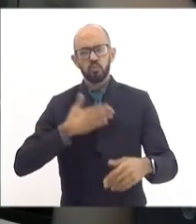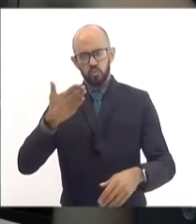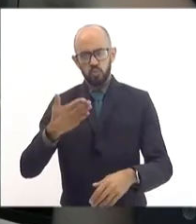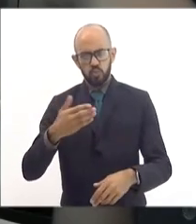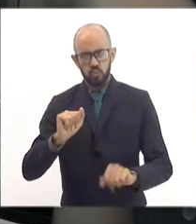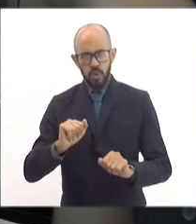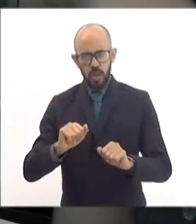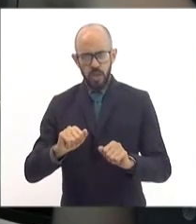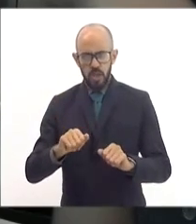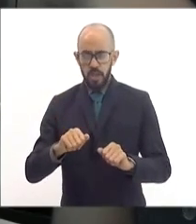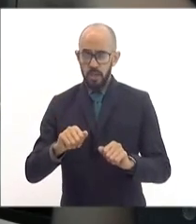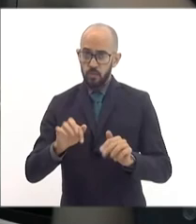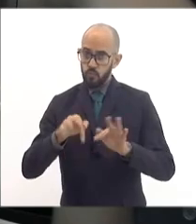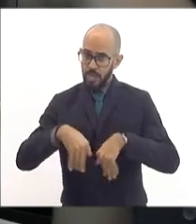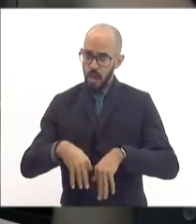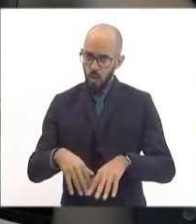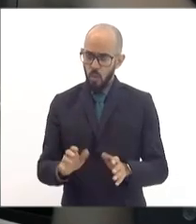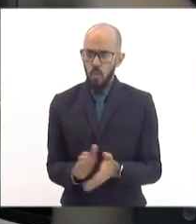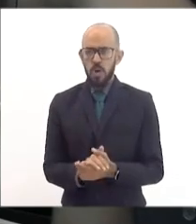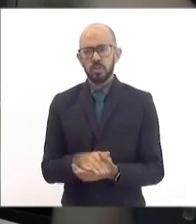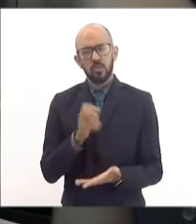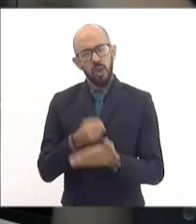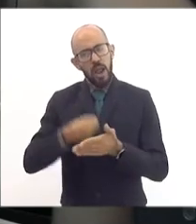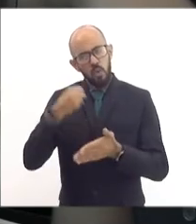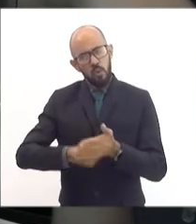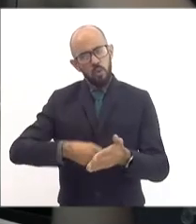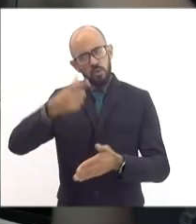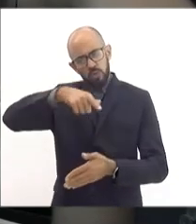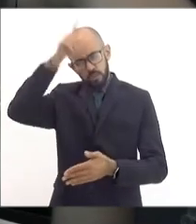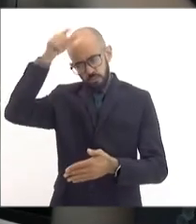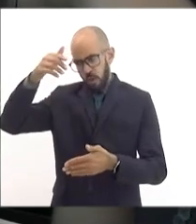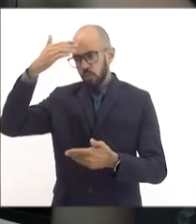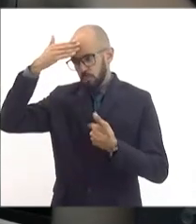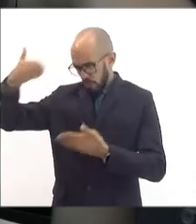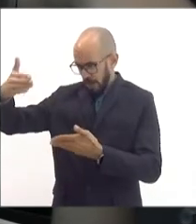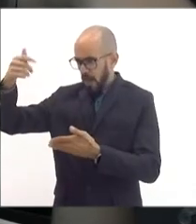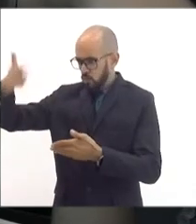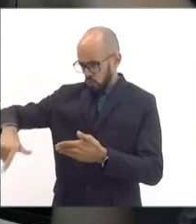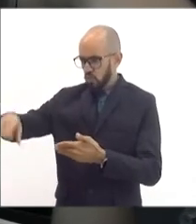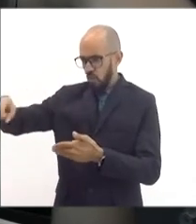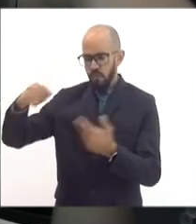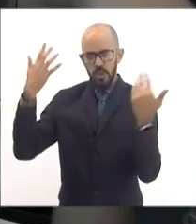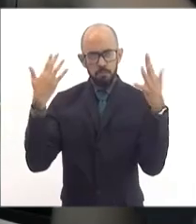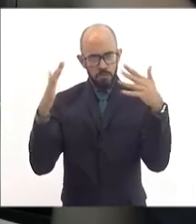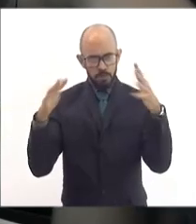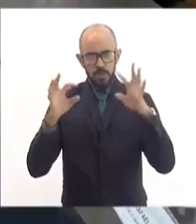sempre foi a luta do deputado Luiz Paulo. Então, mais uma vez, obrigado e parabenizar a todos.